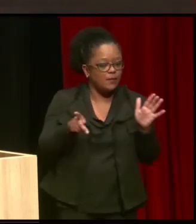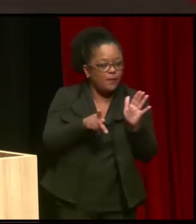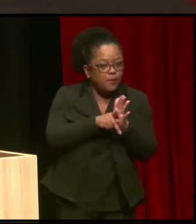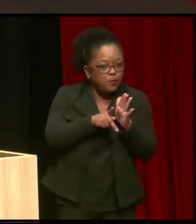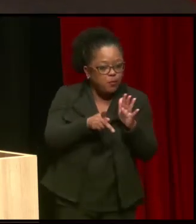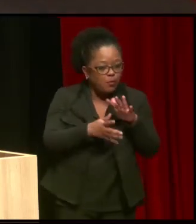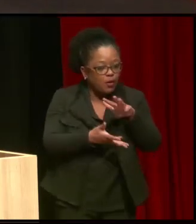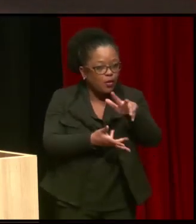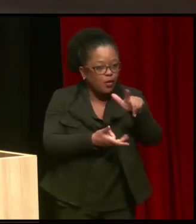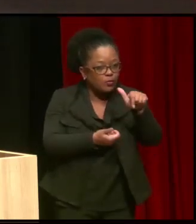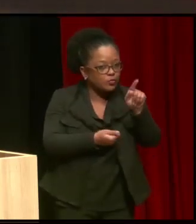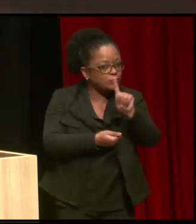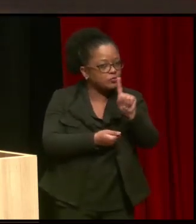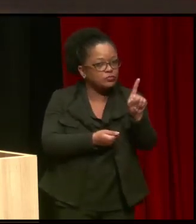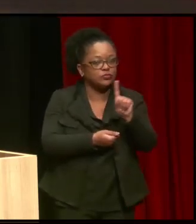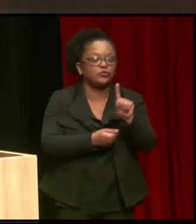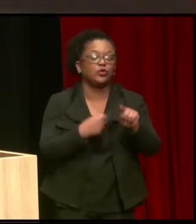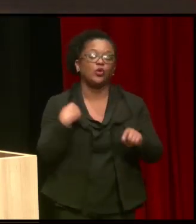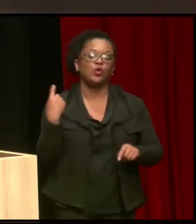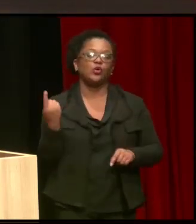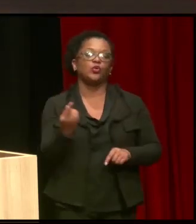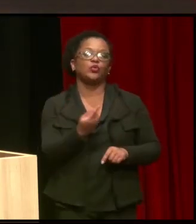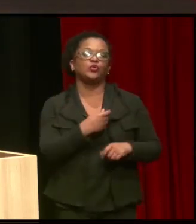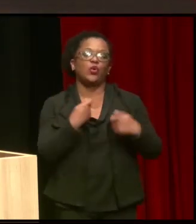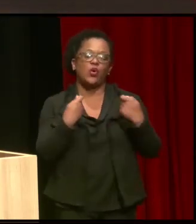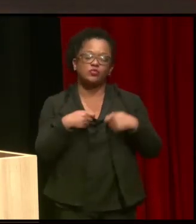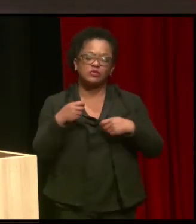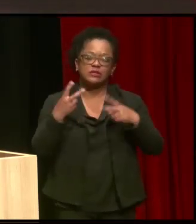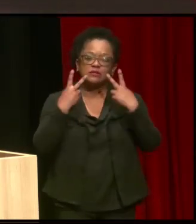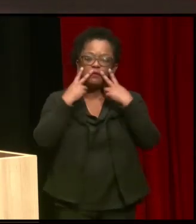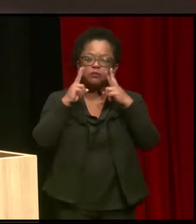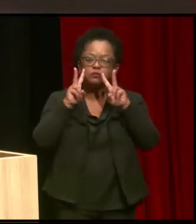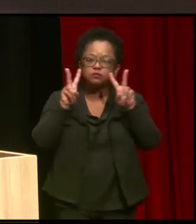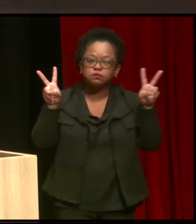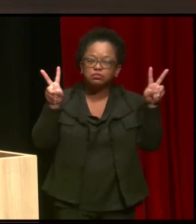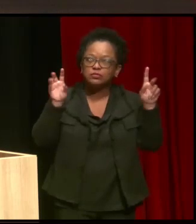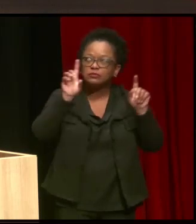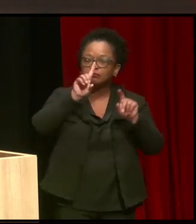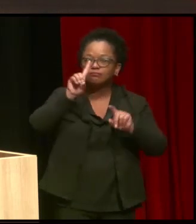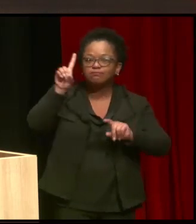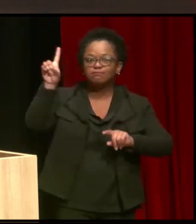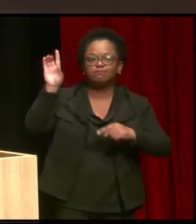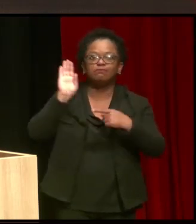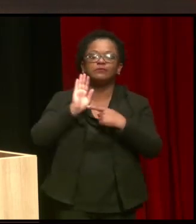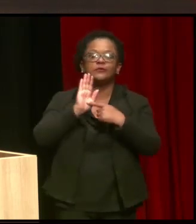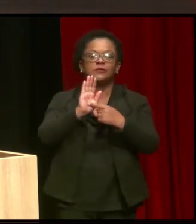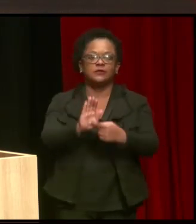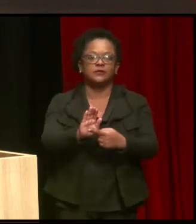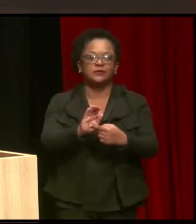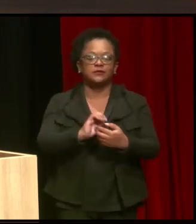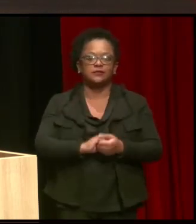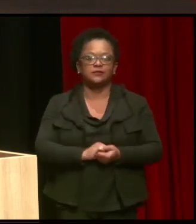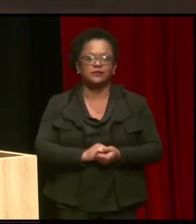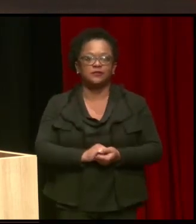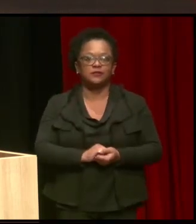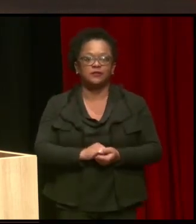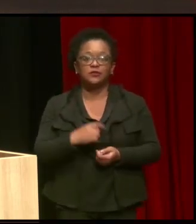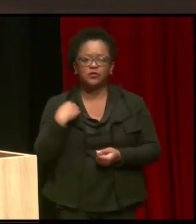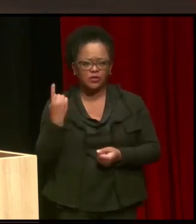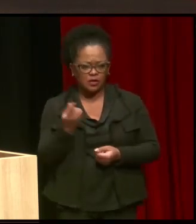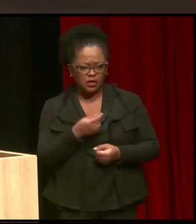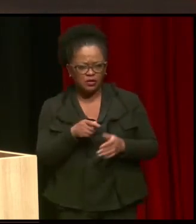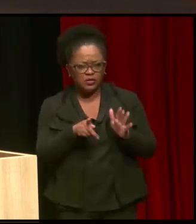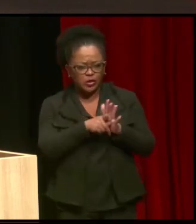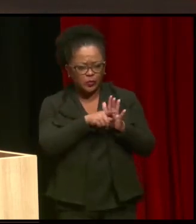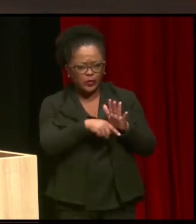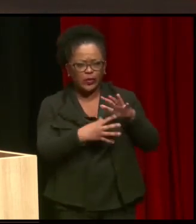mundo para ser o quê? Mateus 5, sal e luz. Nós não somos do mundo. Se nós não somos do mundo, gente, o